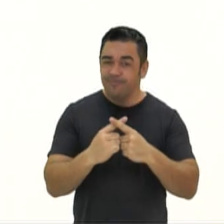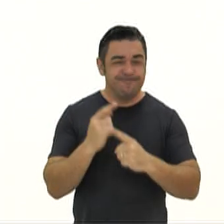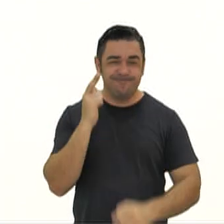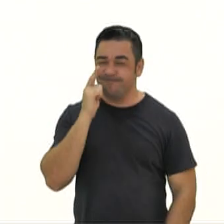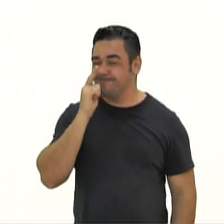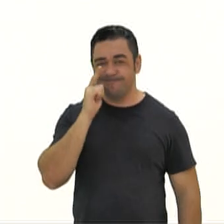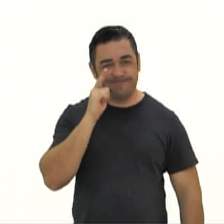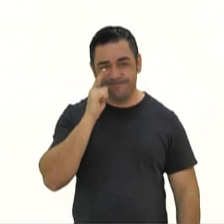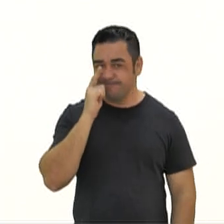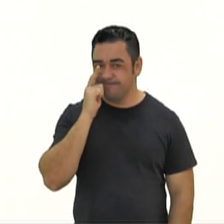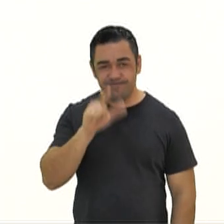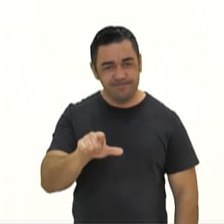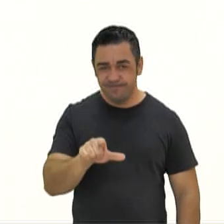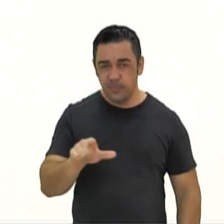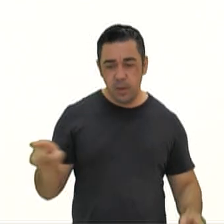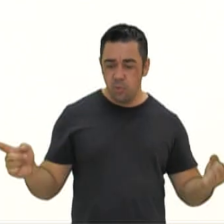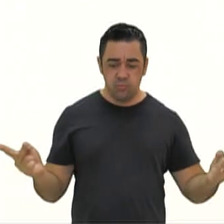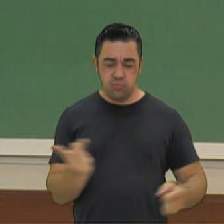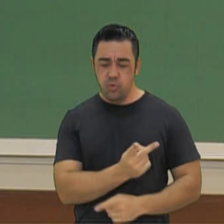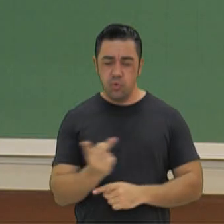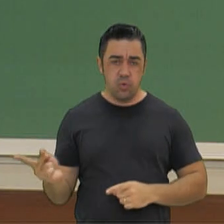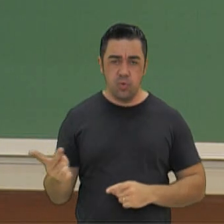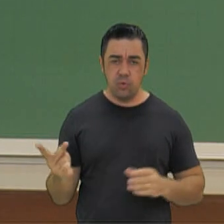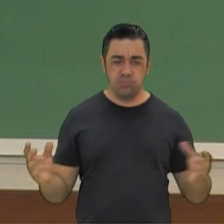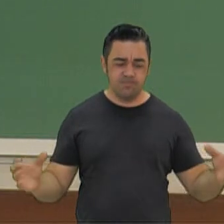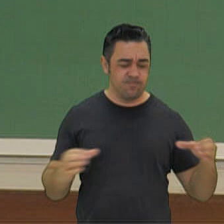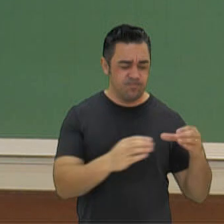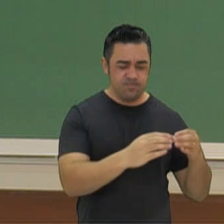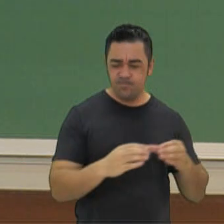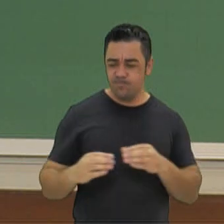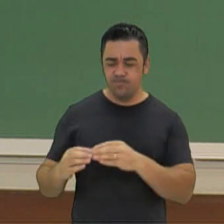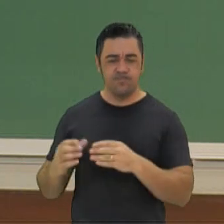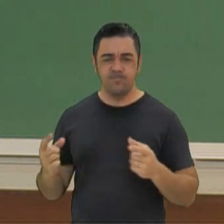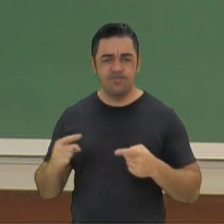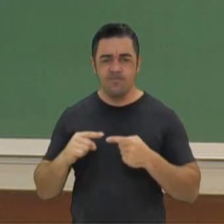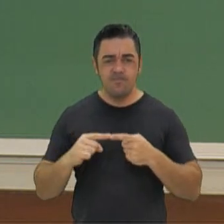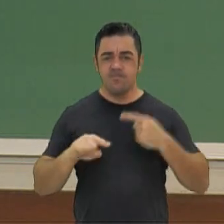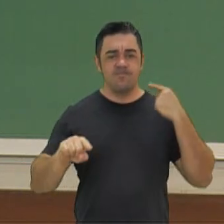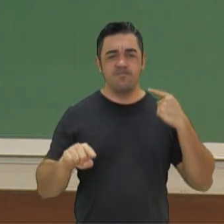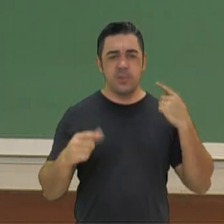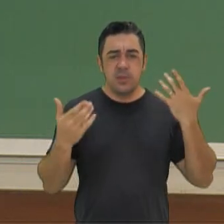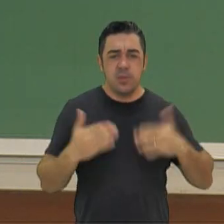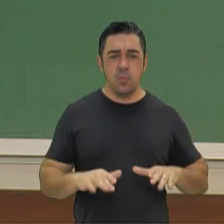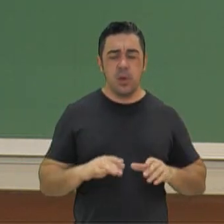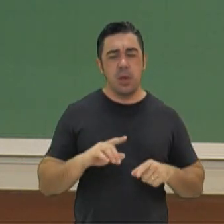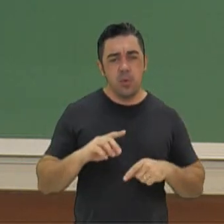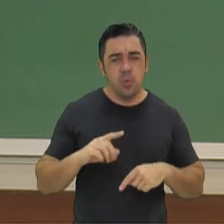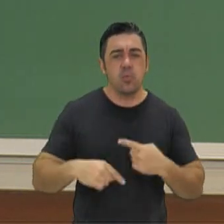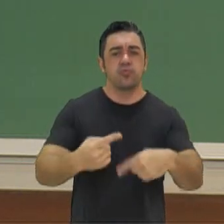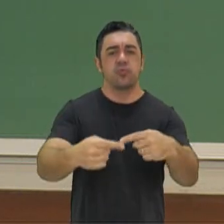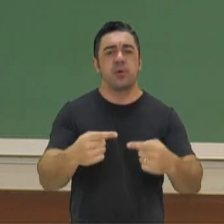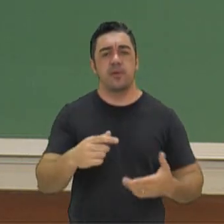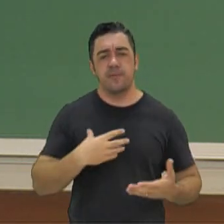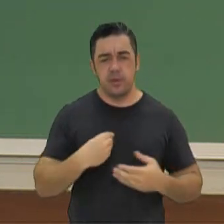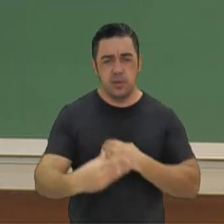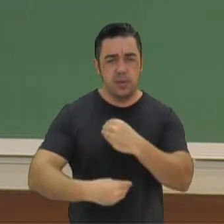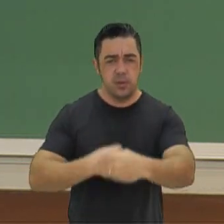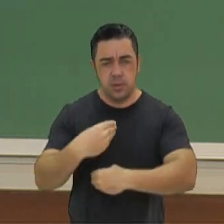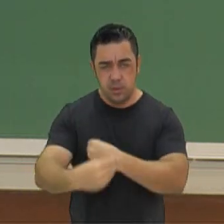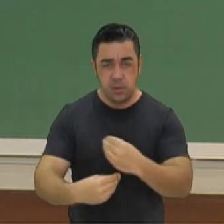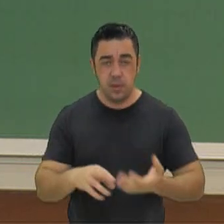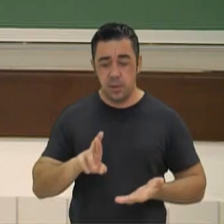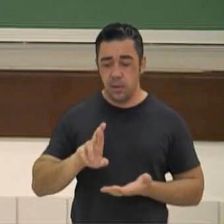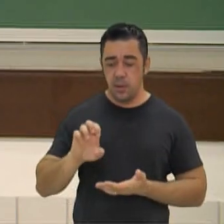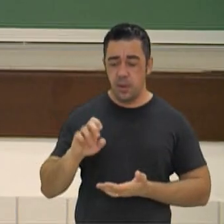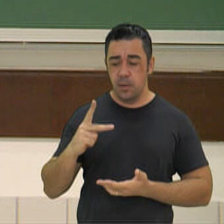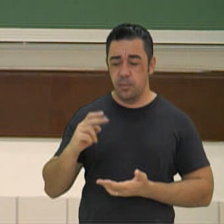voltar a ter em contato essas duas espécies, elas não vão mais conseguir reproduzir. Lembrando que o conceito